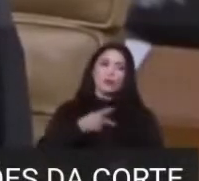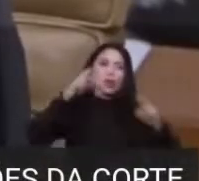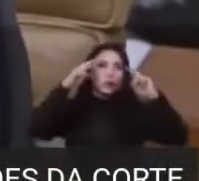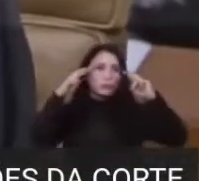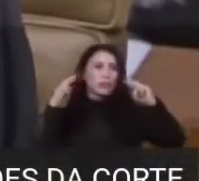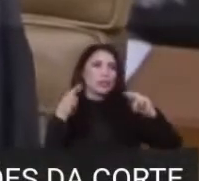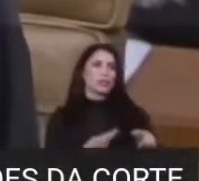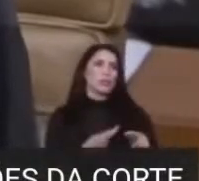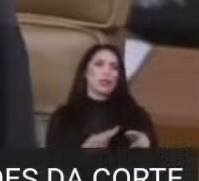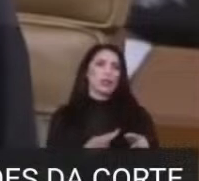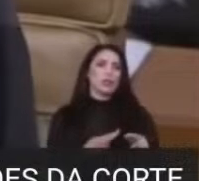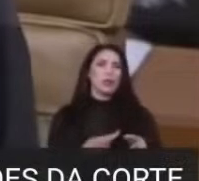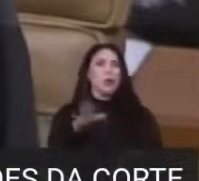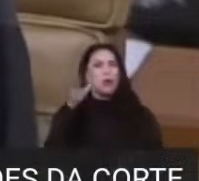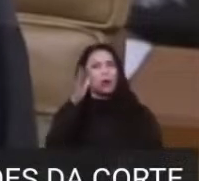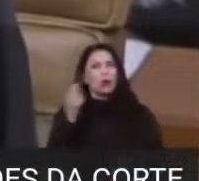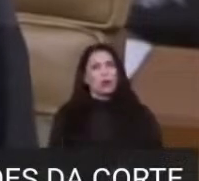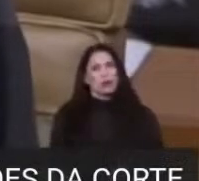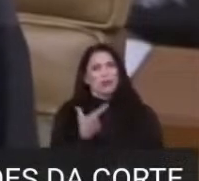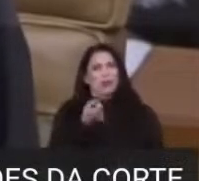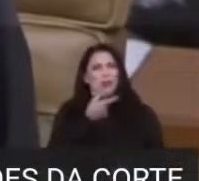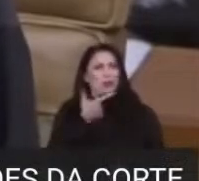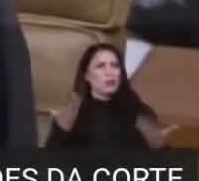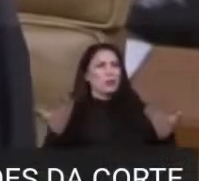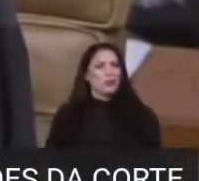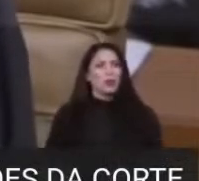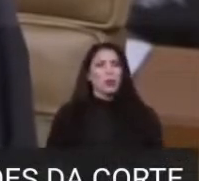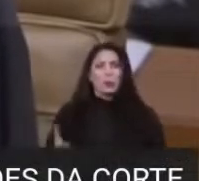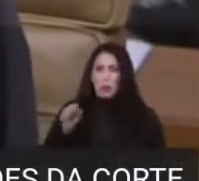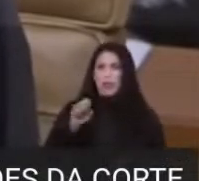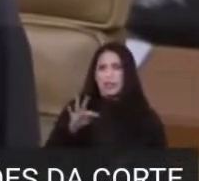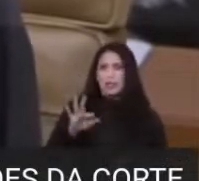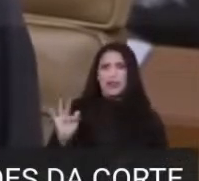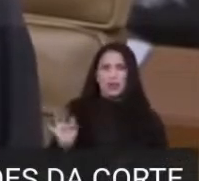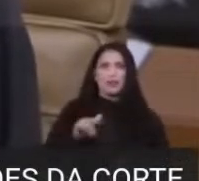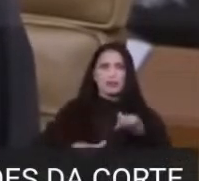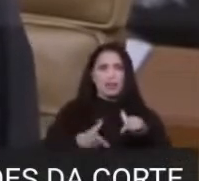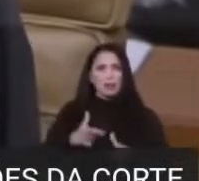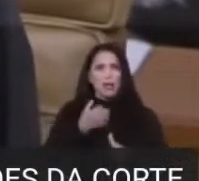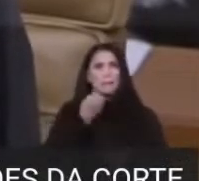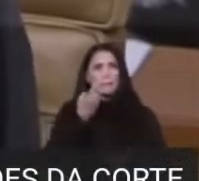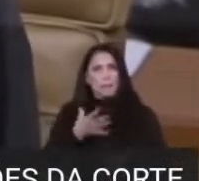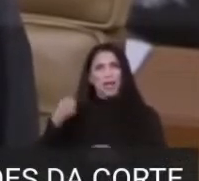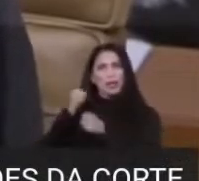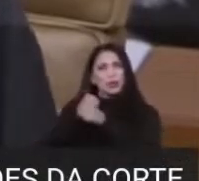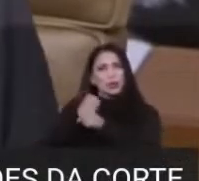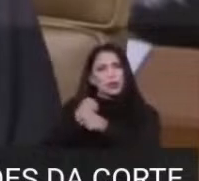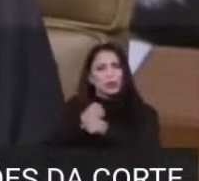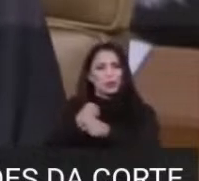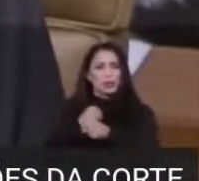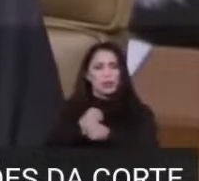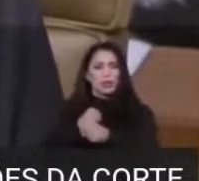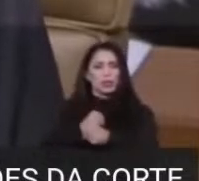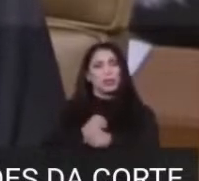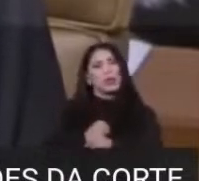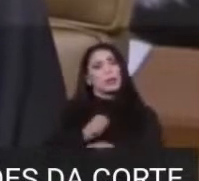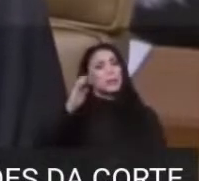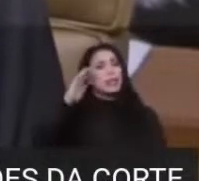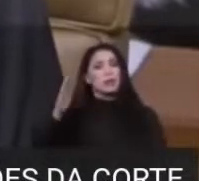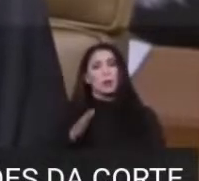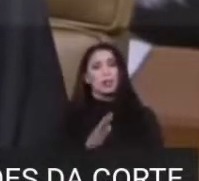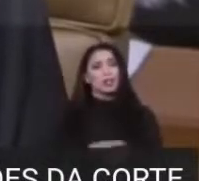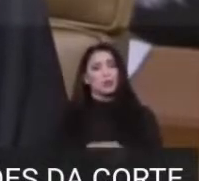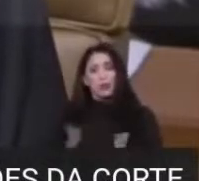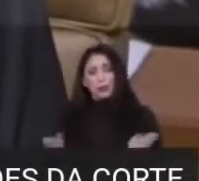respeito, chega a ser curioso, que sai irônico, que após os bons serviços prestados por essa Suprema Corte no decorrer dos últimos anos, especialmente no curso da